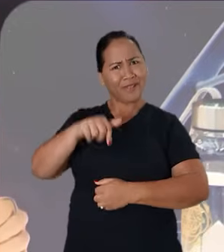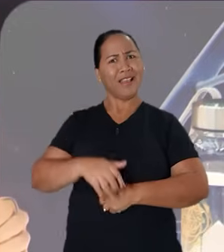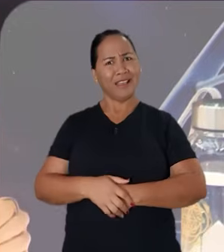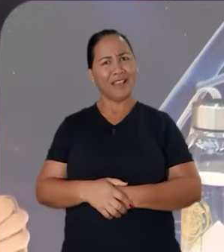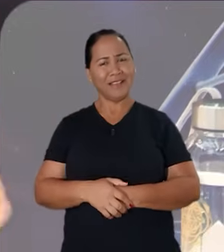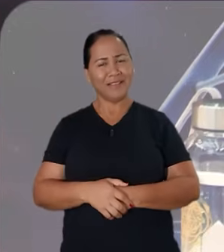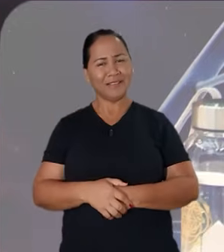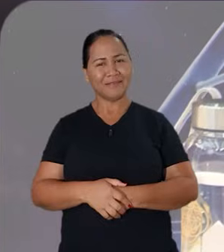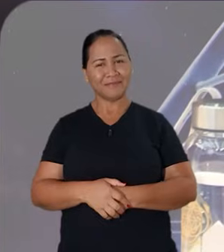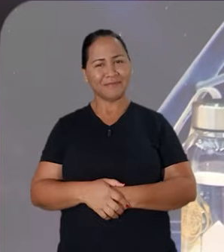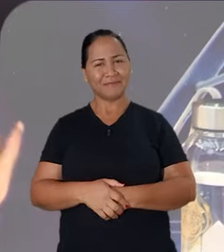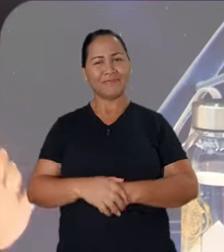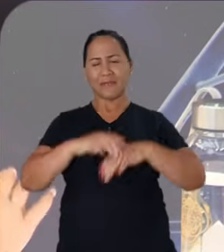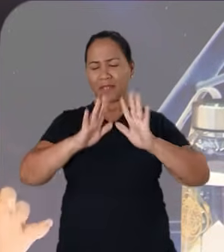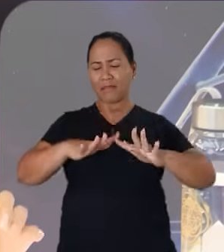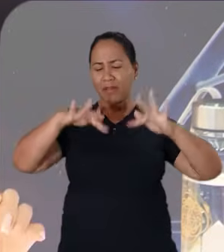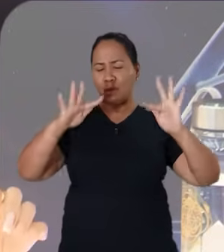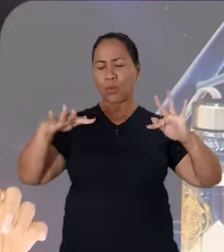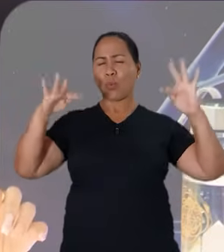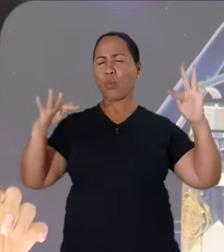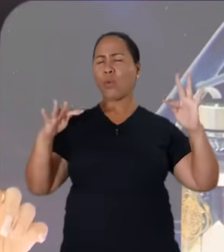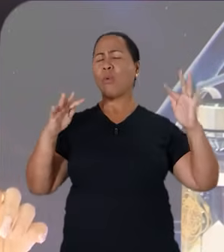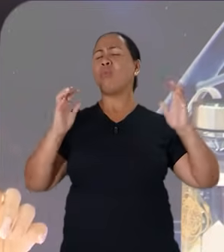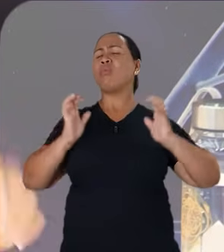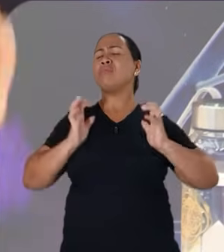porque esse é o fluxo do universo.